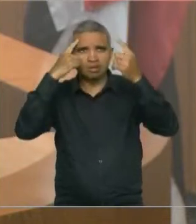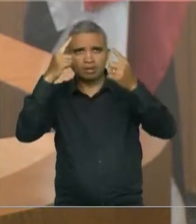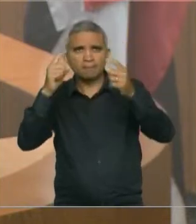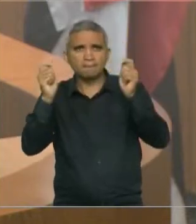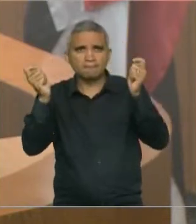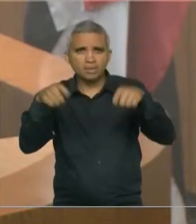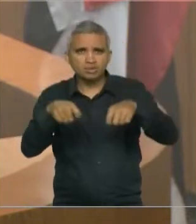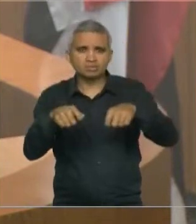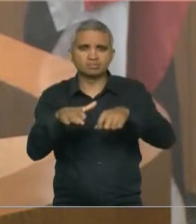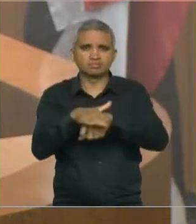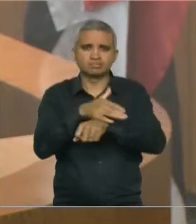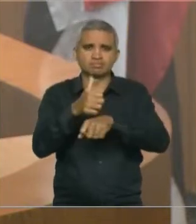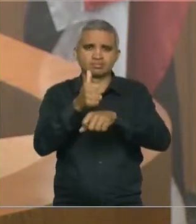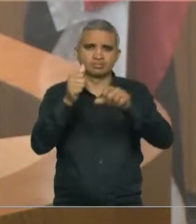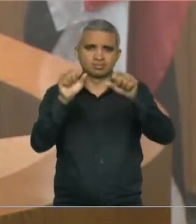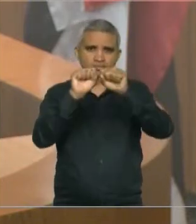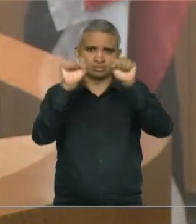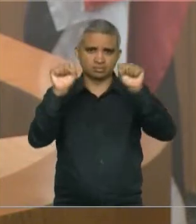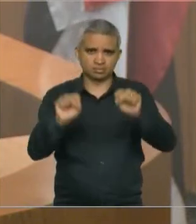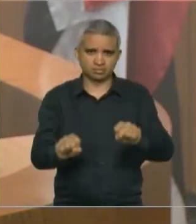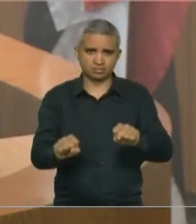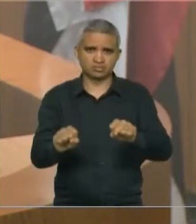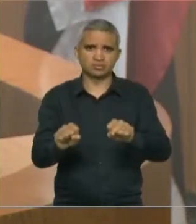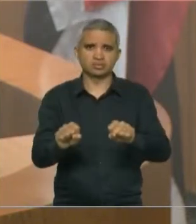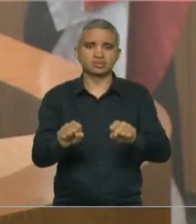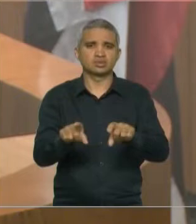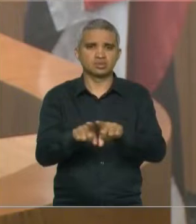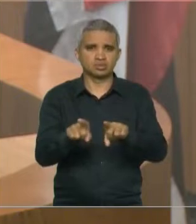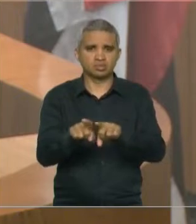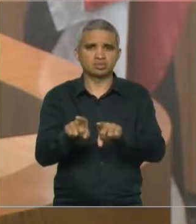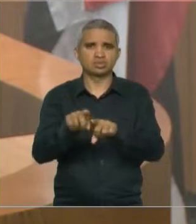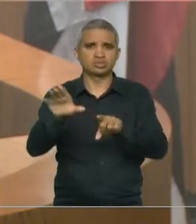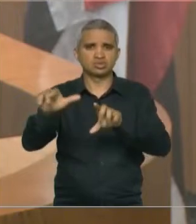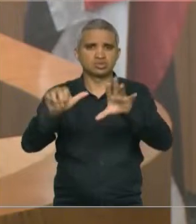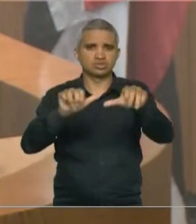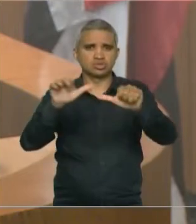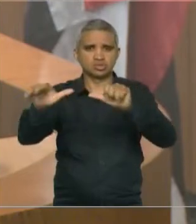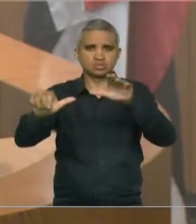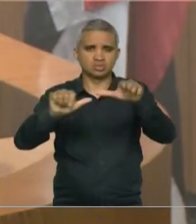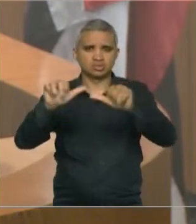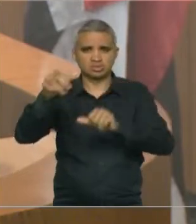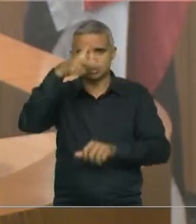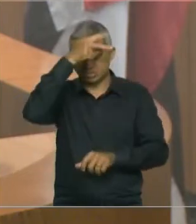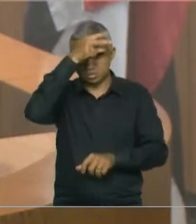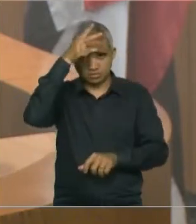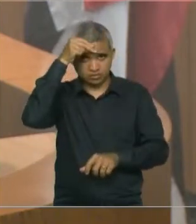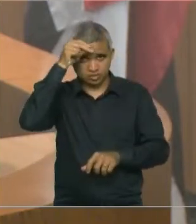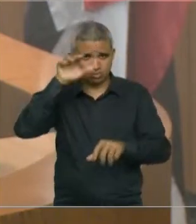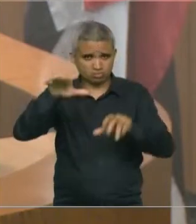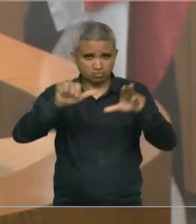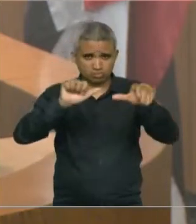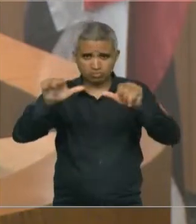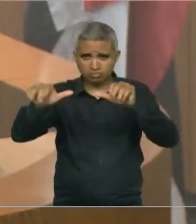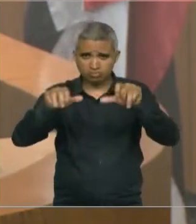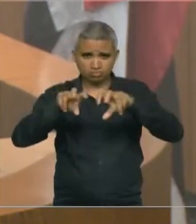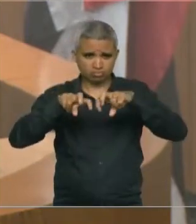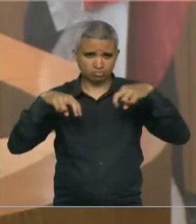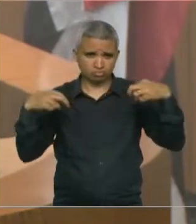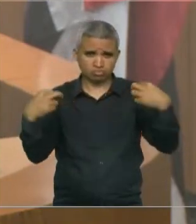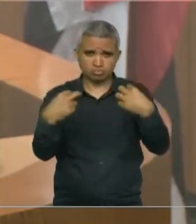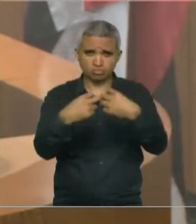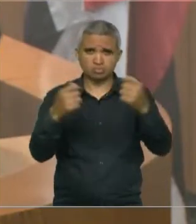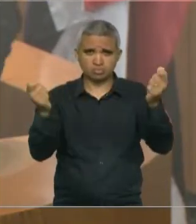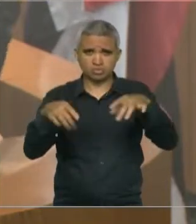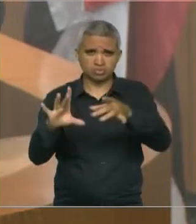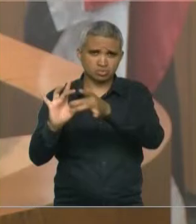fato, colaborar na construção de um sistema que seja democrático, inclusivo e bom para todos. Muito